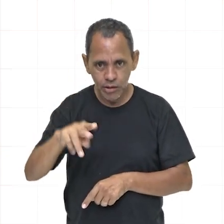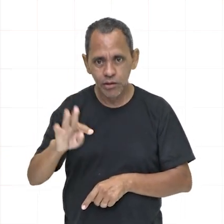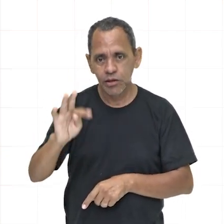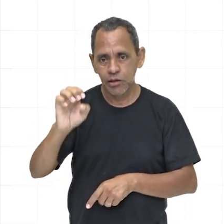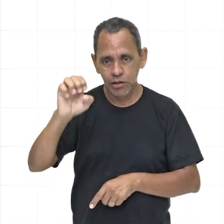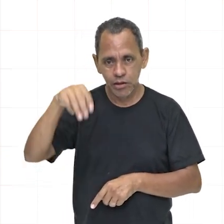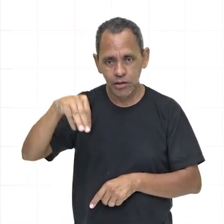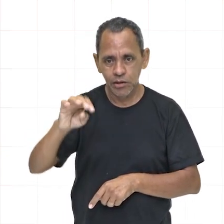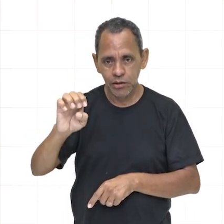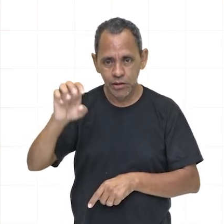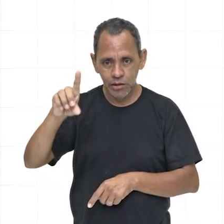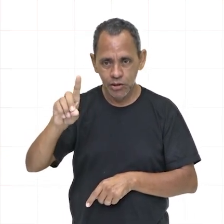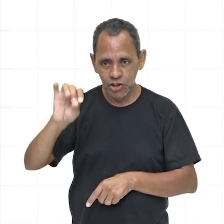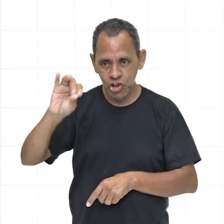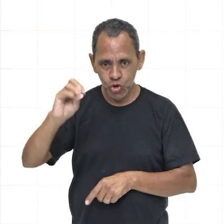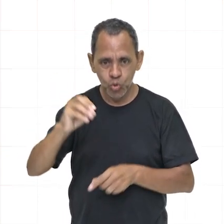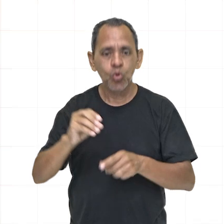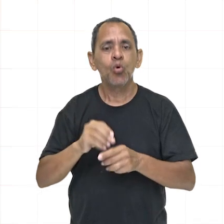civilizações orientais?